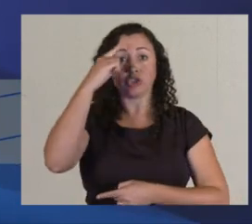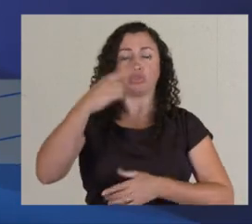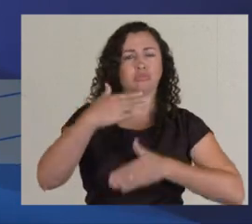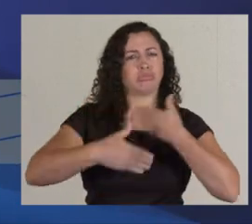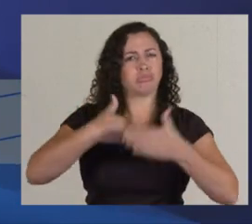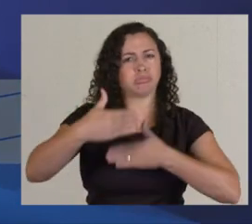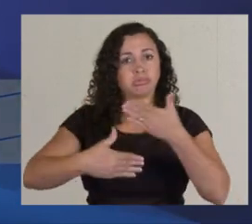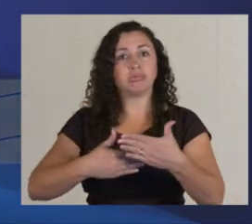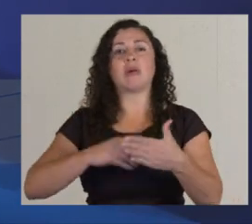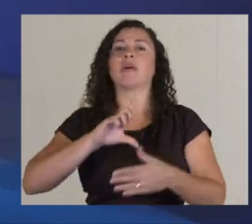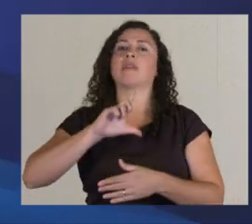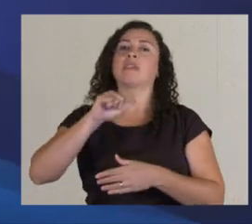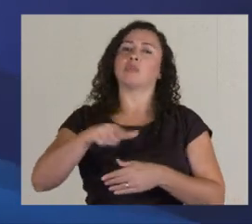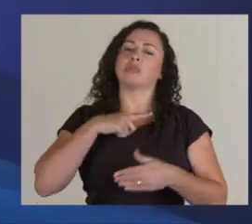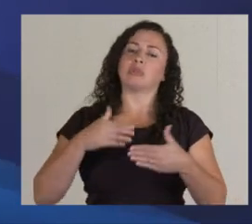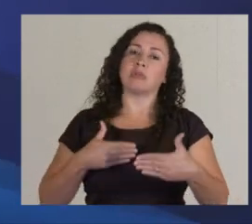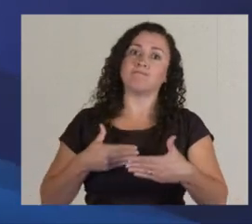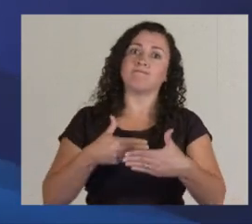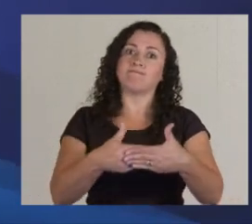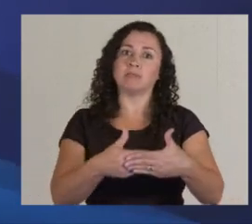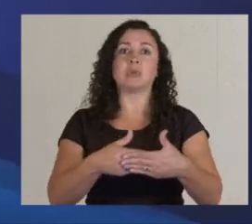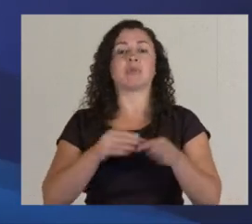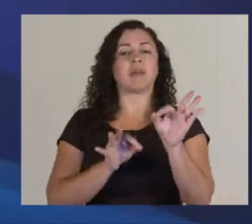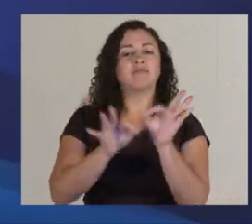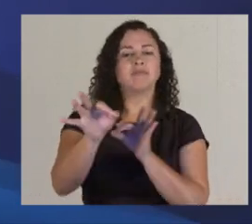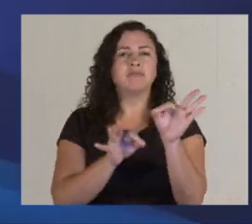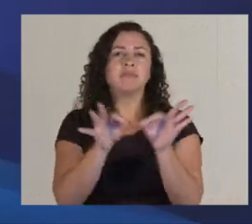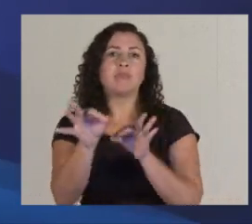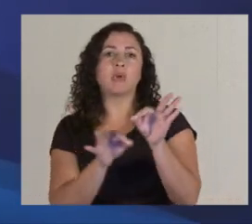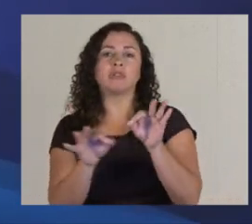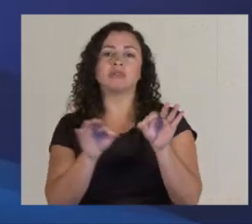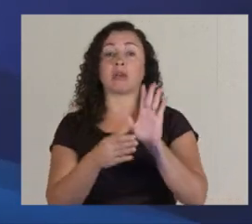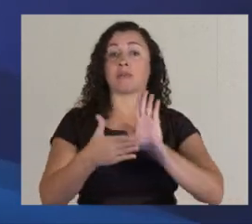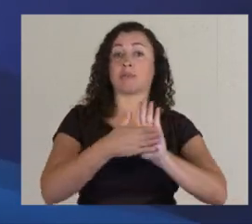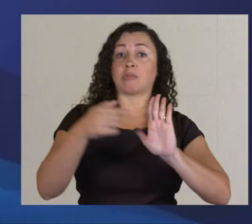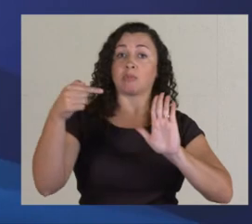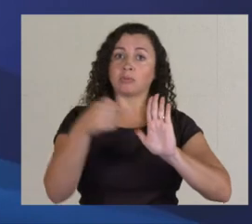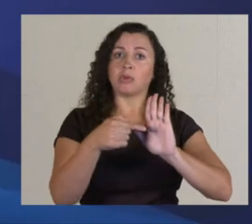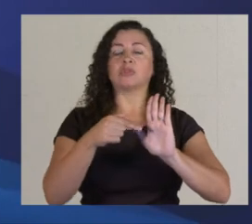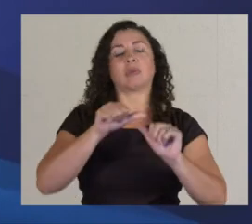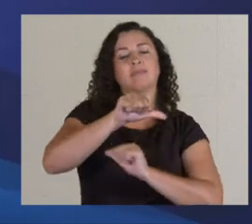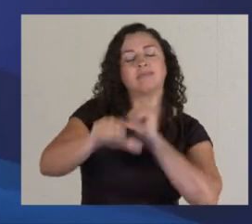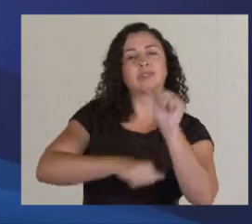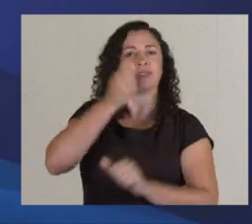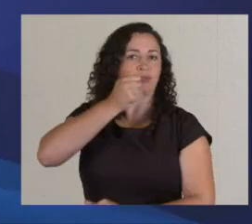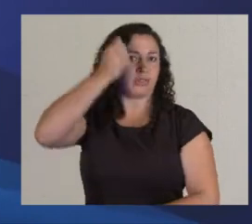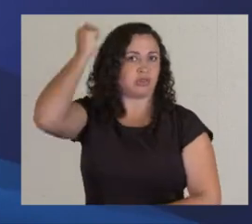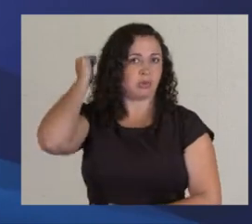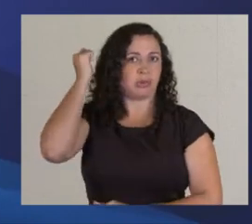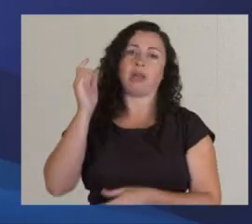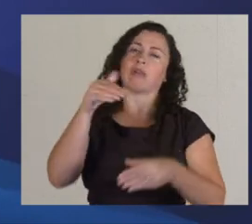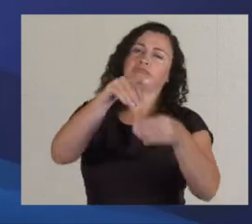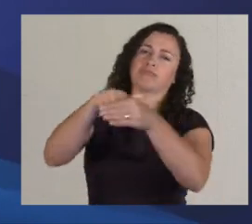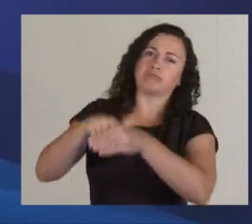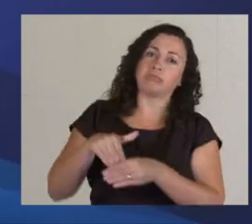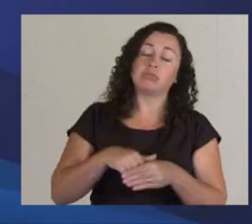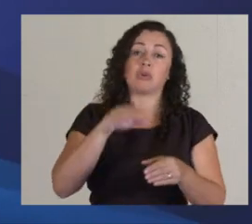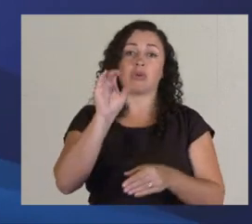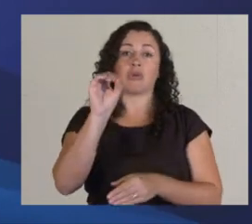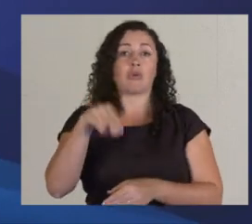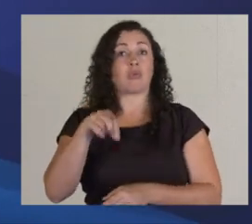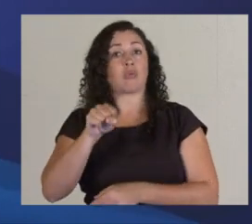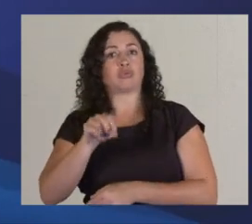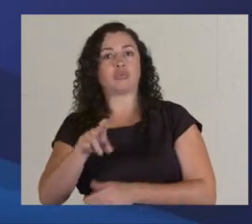60 dias e depois nós teremos um prazo muito curto de sistematizar as propostas de alteração para que seja votado